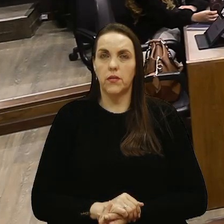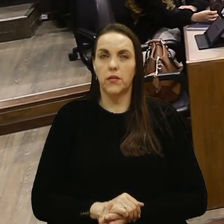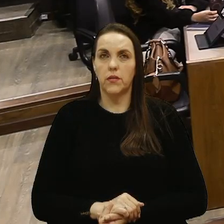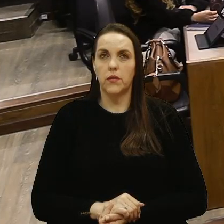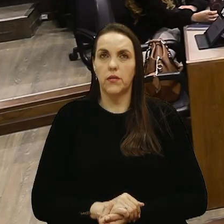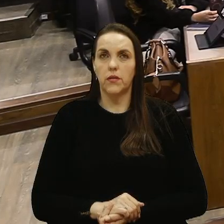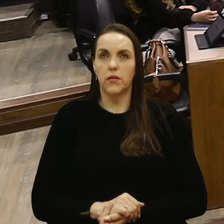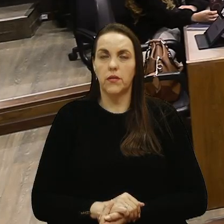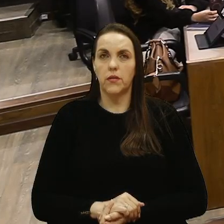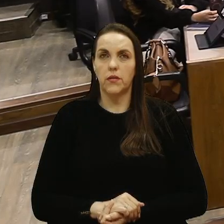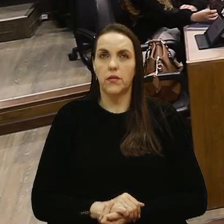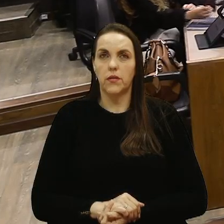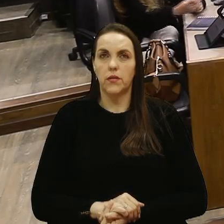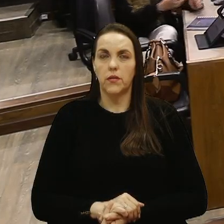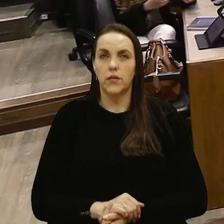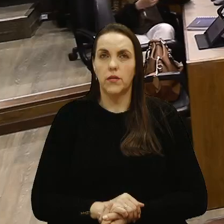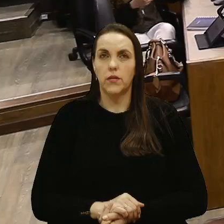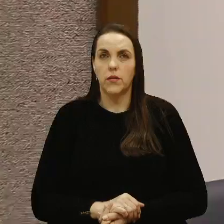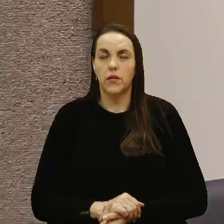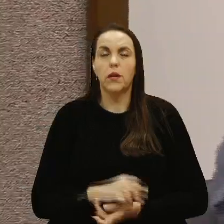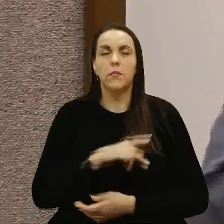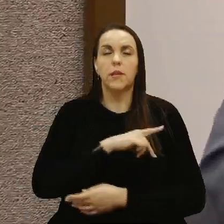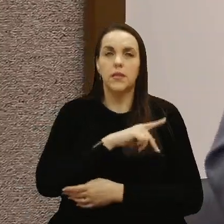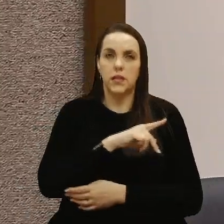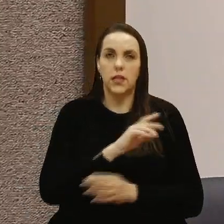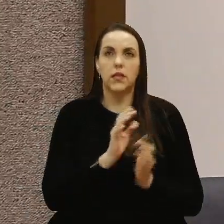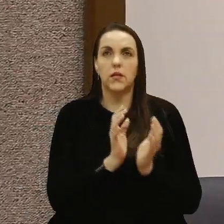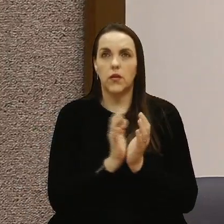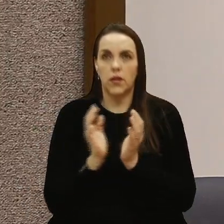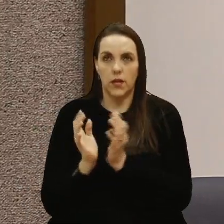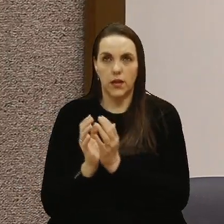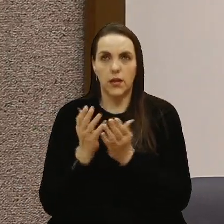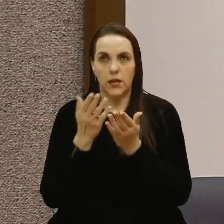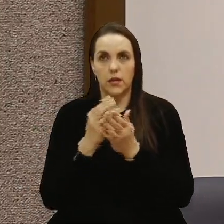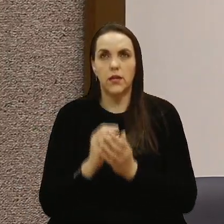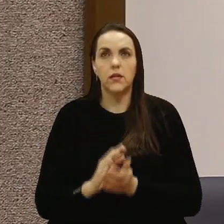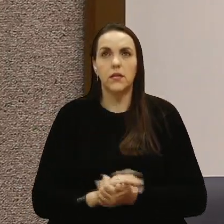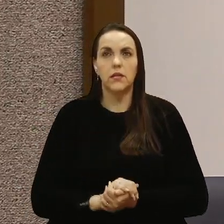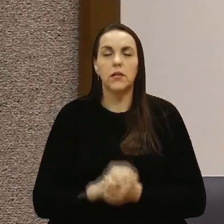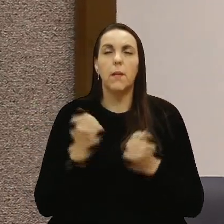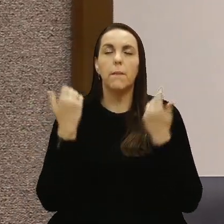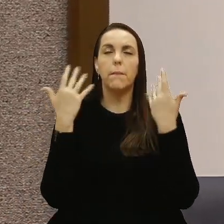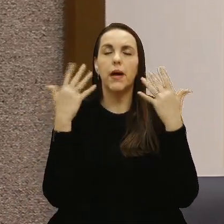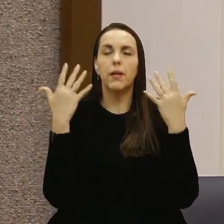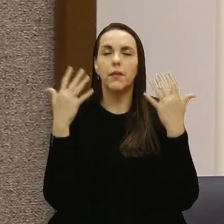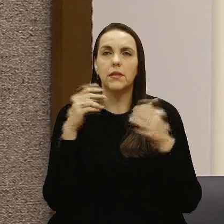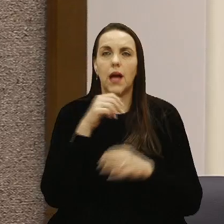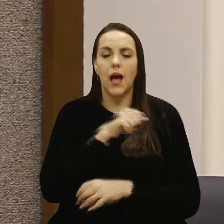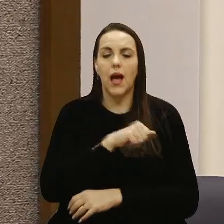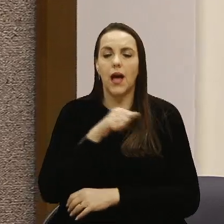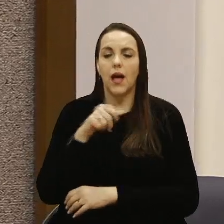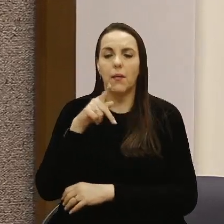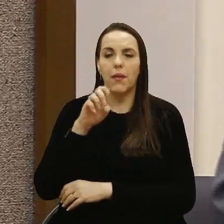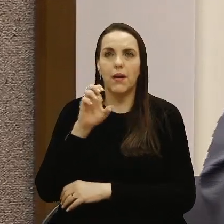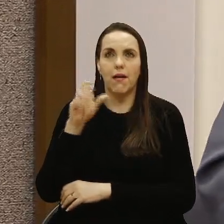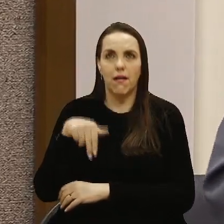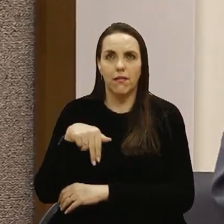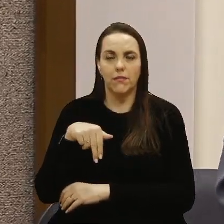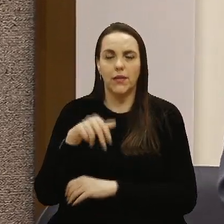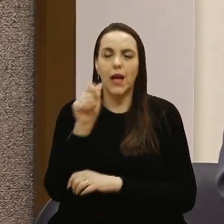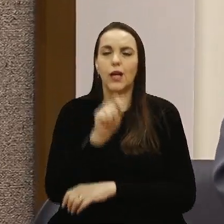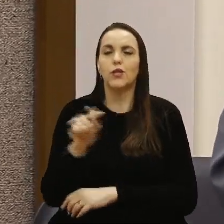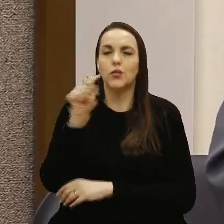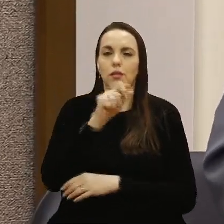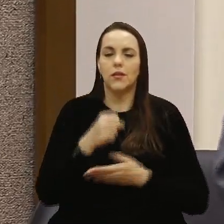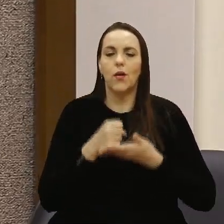Senhor presidente, nobres colegas, faço um voto de congratulações. Eu parabenizo a APECAM, Associação de Apoio a Pessoas